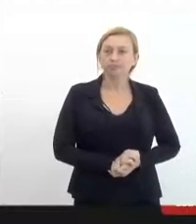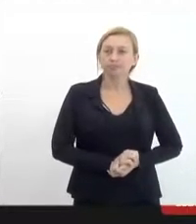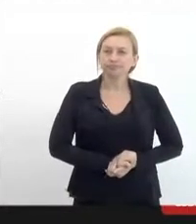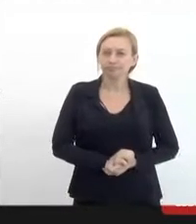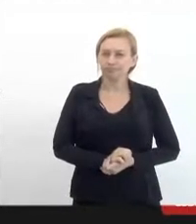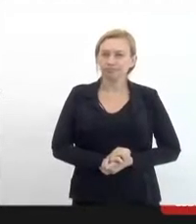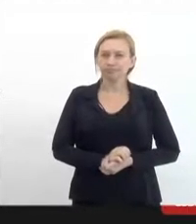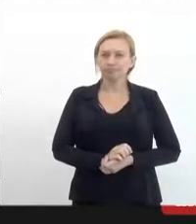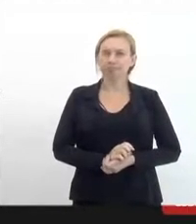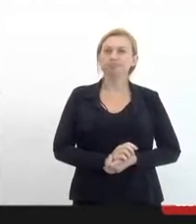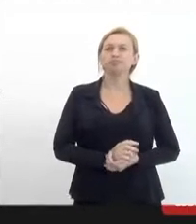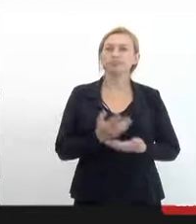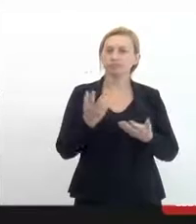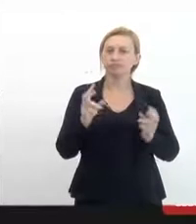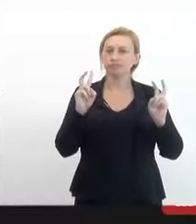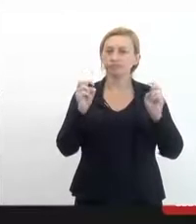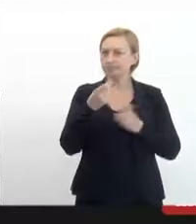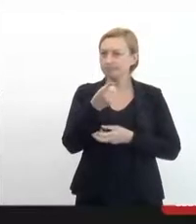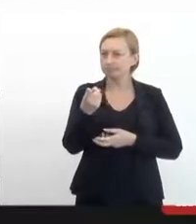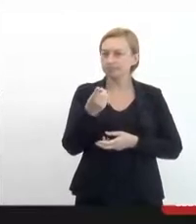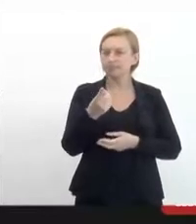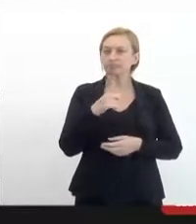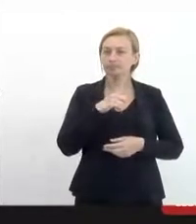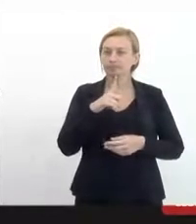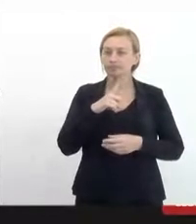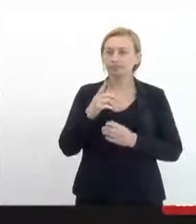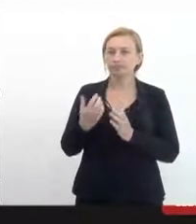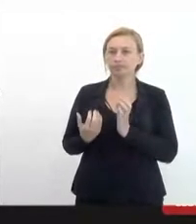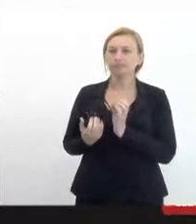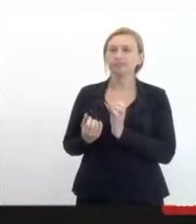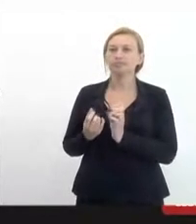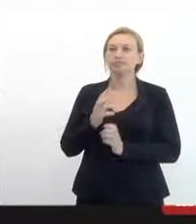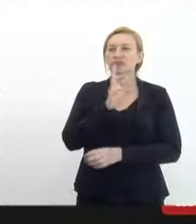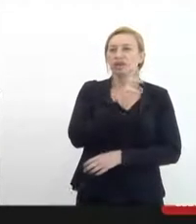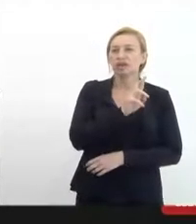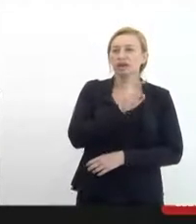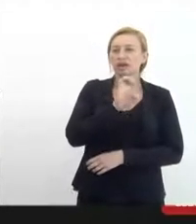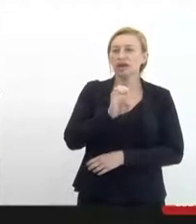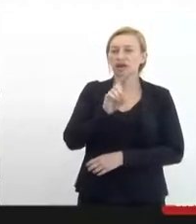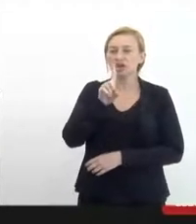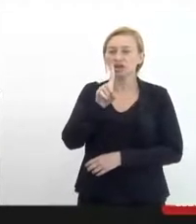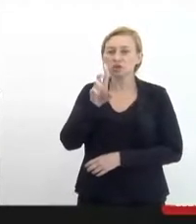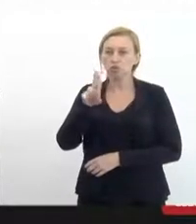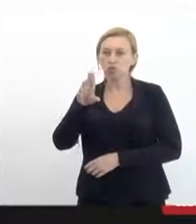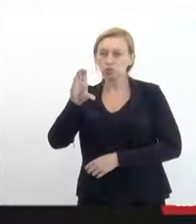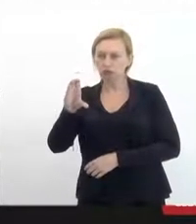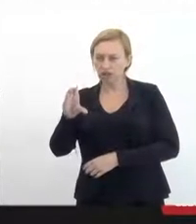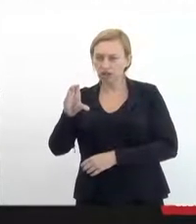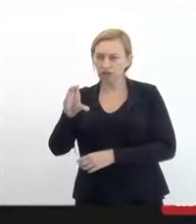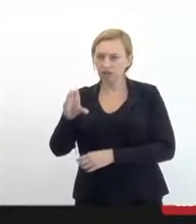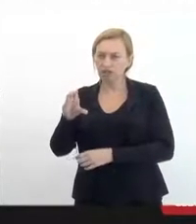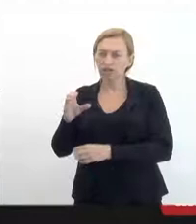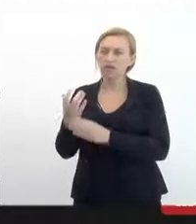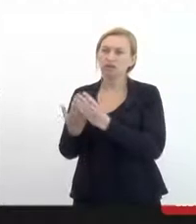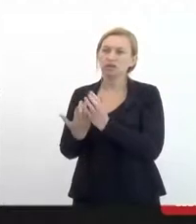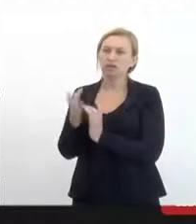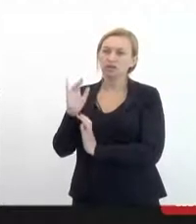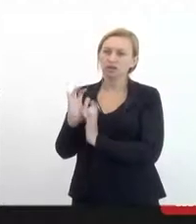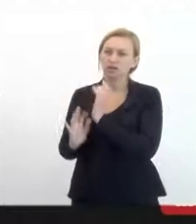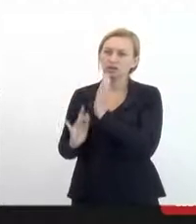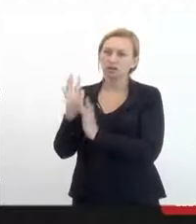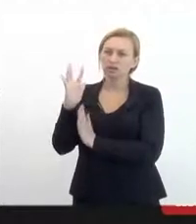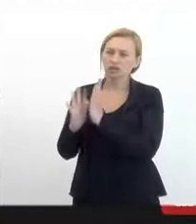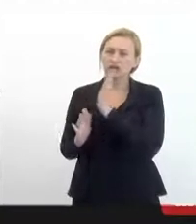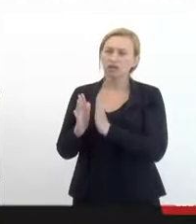caso, senhores e senhoras, nós temos na Reduc, portanto, aquisição de insumos e ativos. A Reduc, por óbvio, faz a venda de